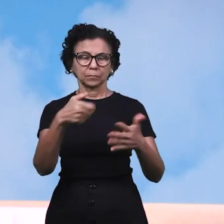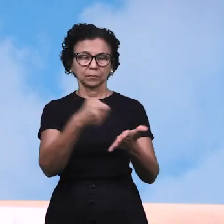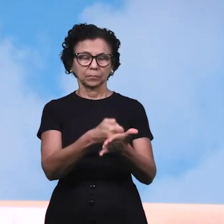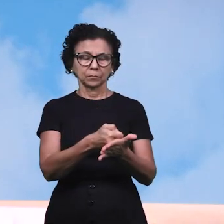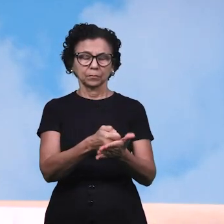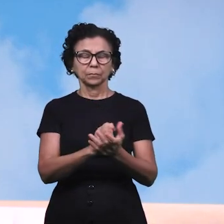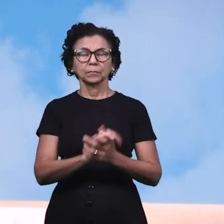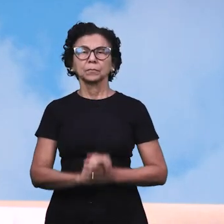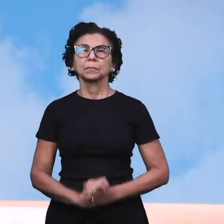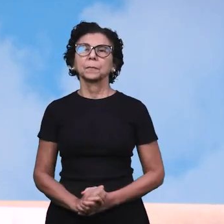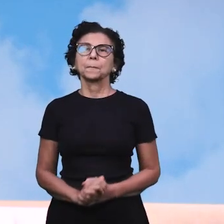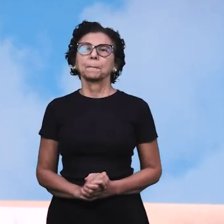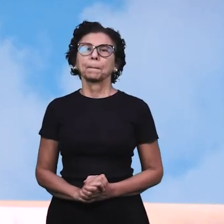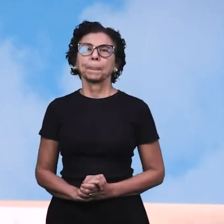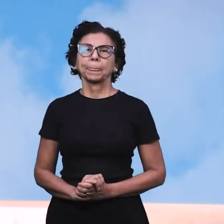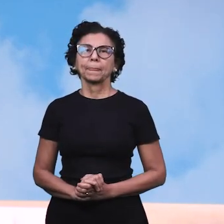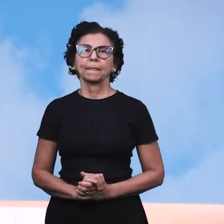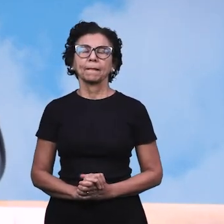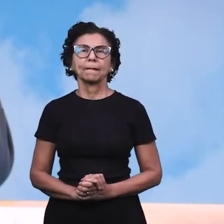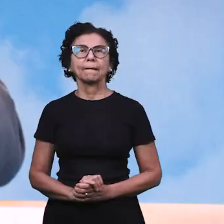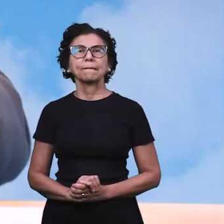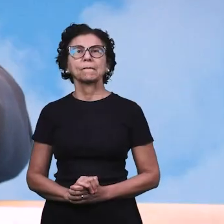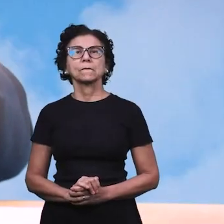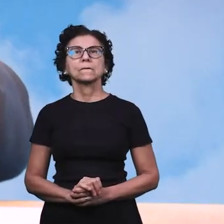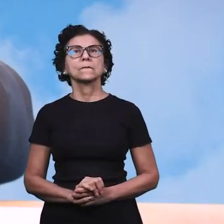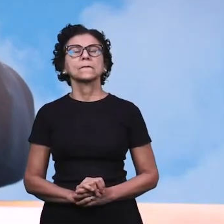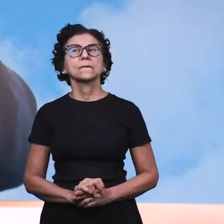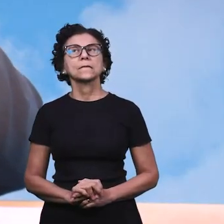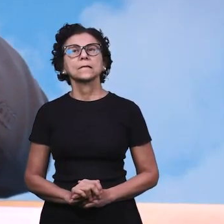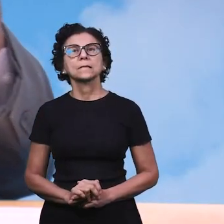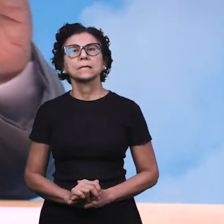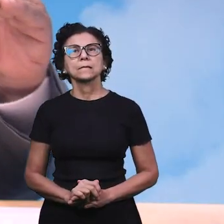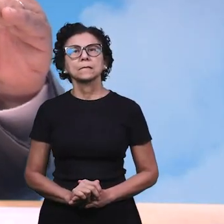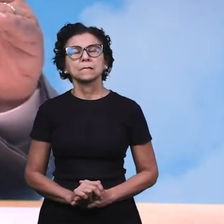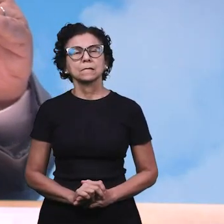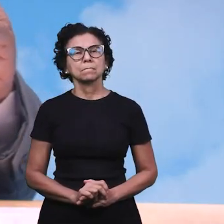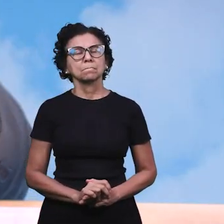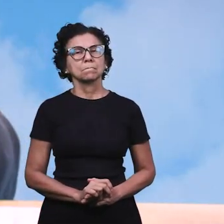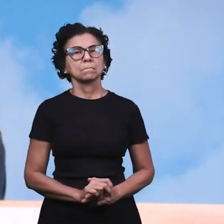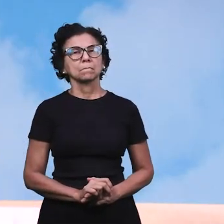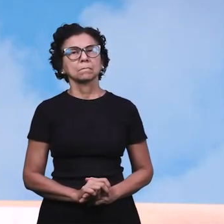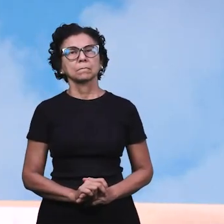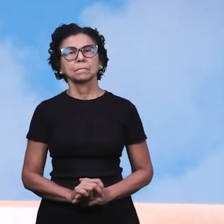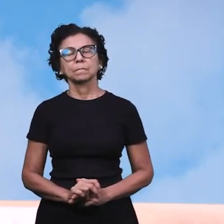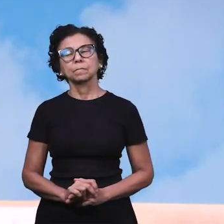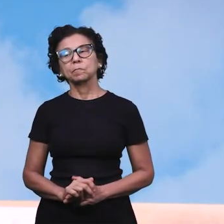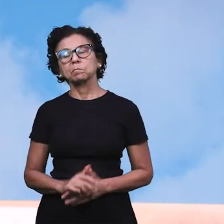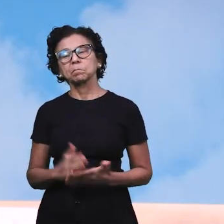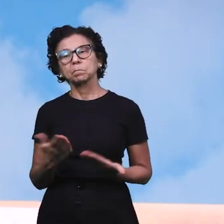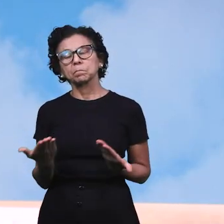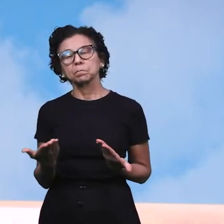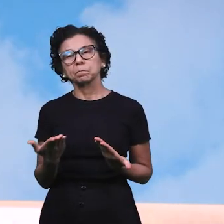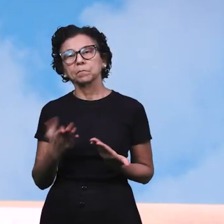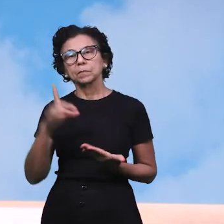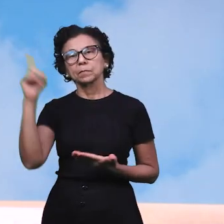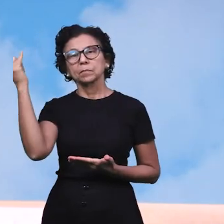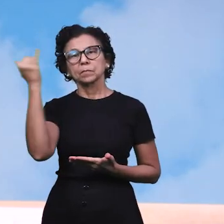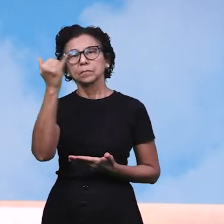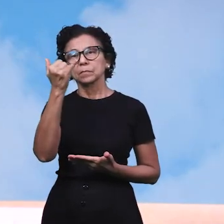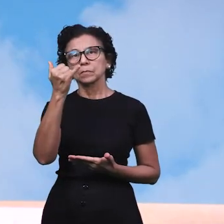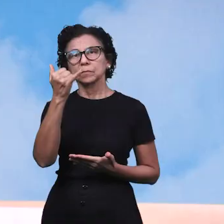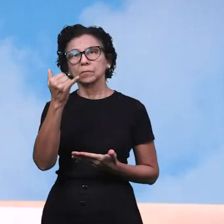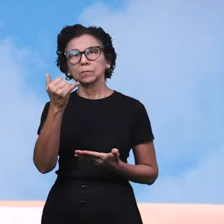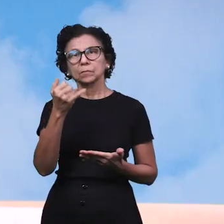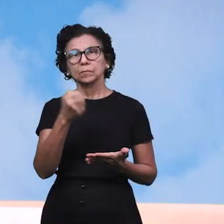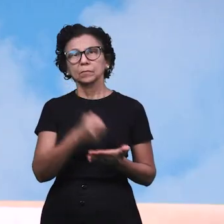banquete que o Senhor fala. A palavra de Deus é: o Pai ainda vive? É uma